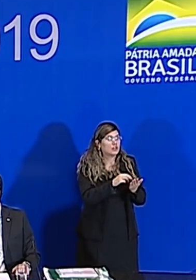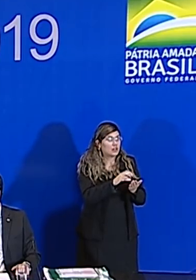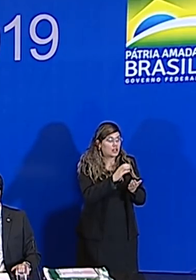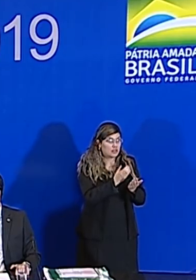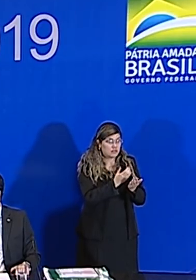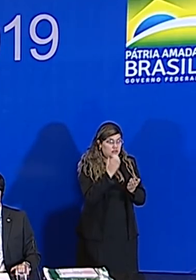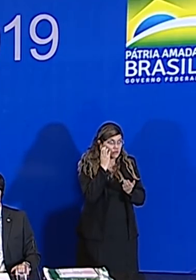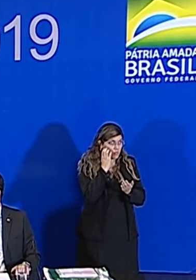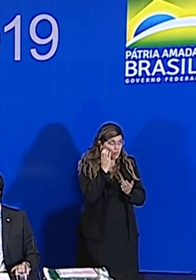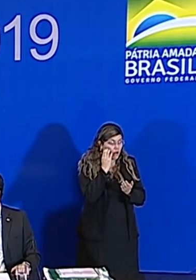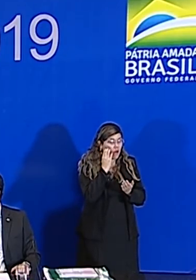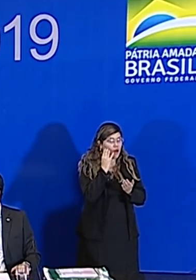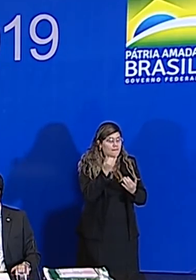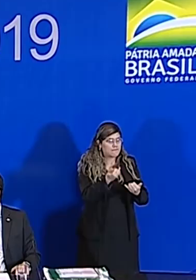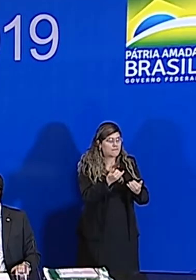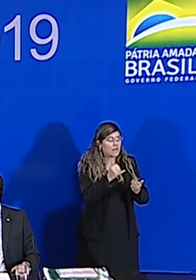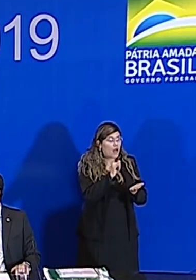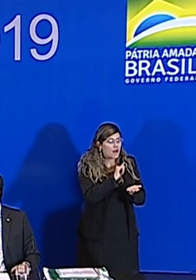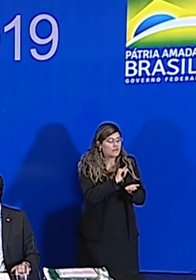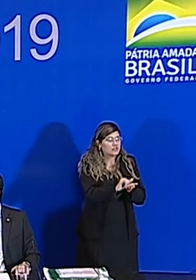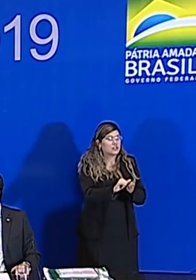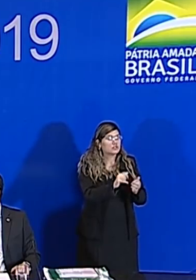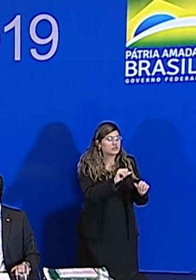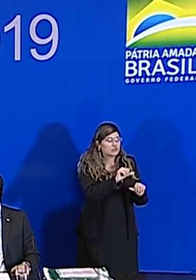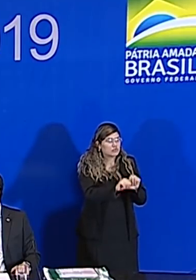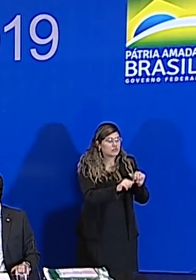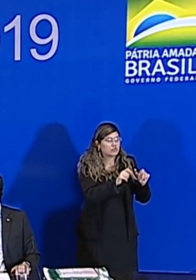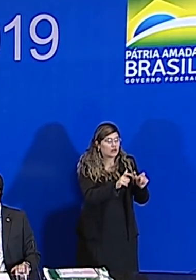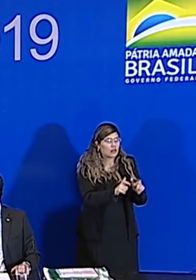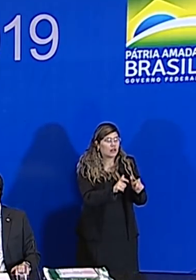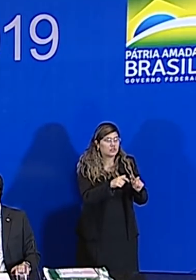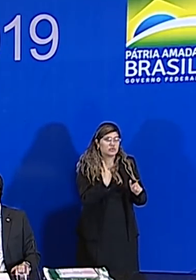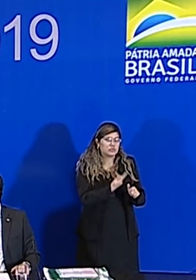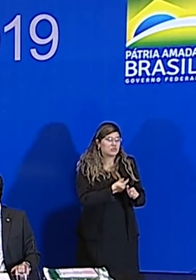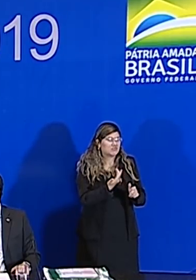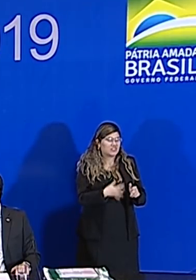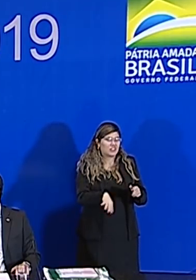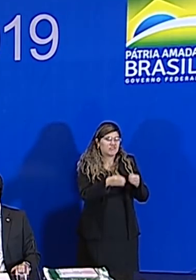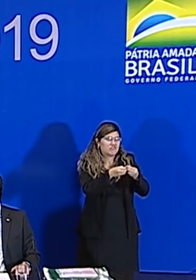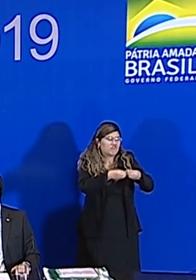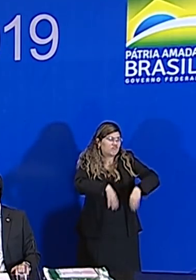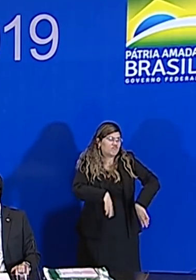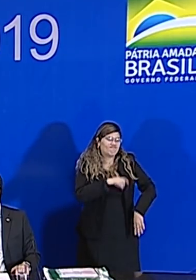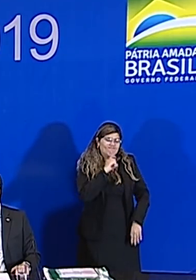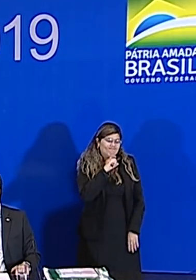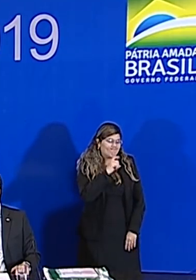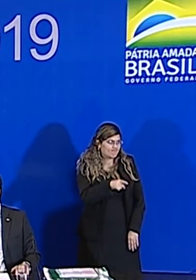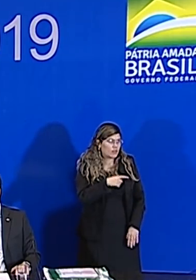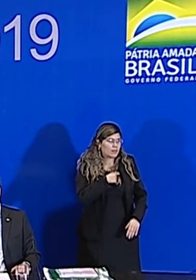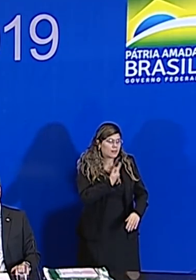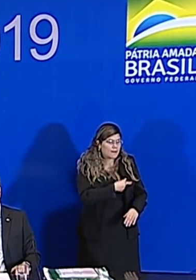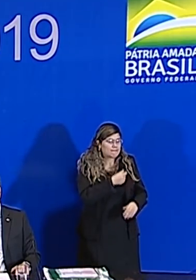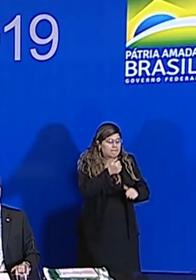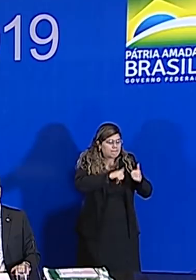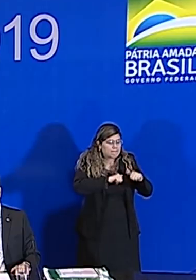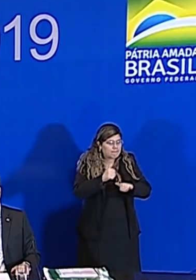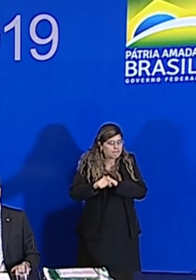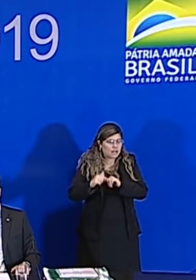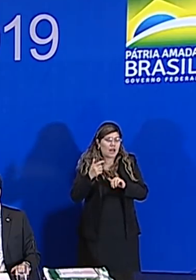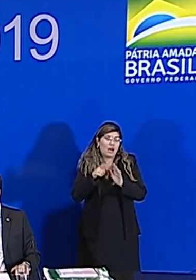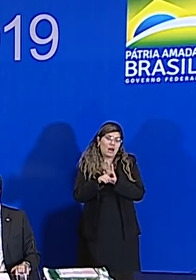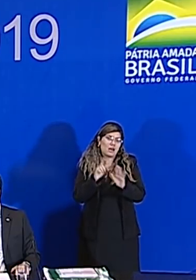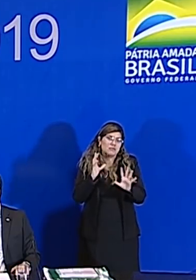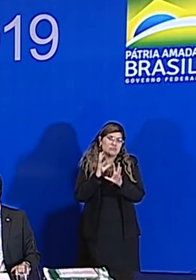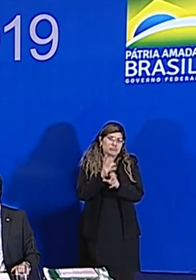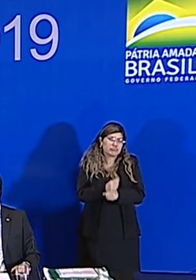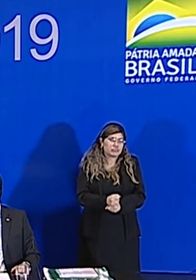informando... porque é a troca, mas a gente não quer prejudicar ninguém, tá? Então, estamos analisando caso a caso antes de fechar o número. Muito